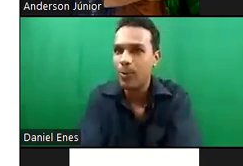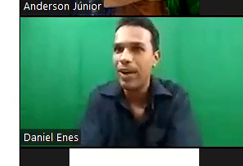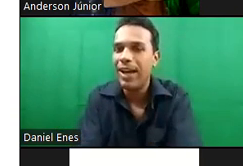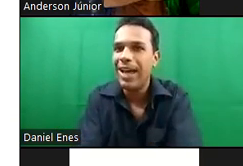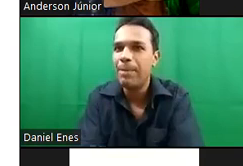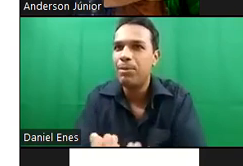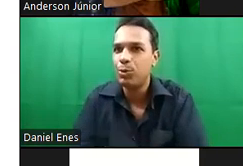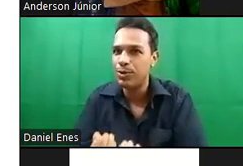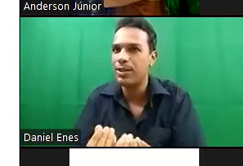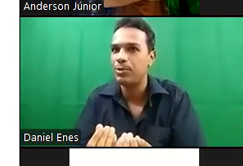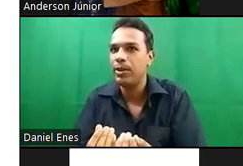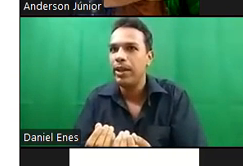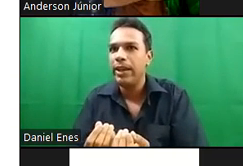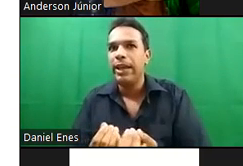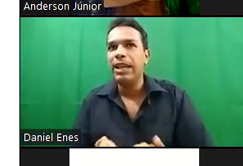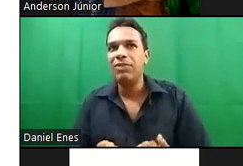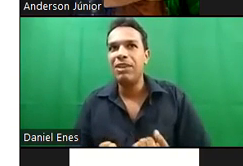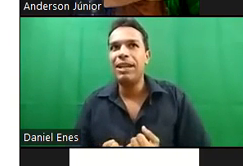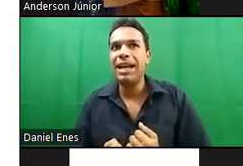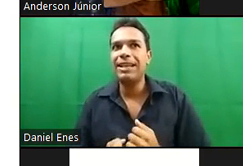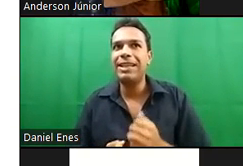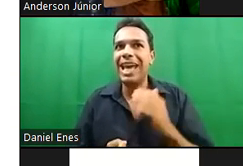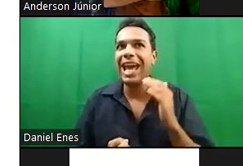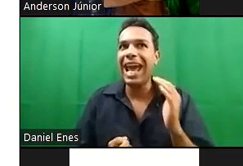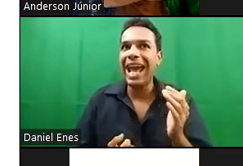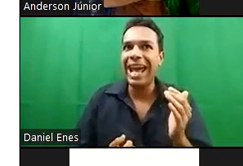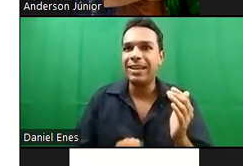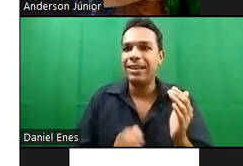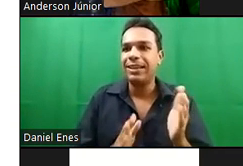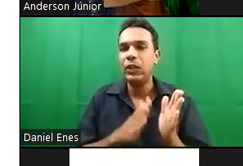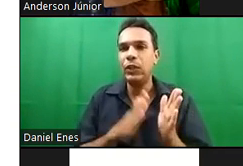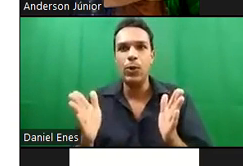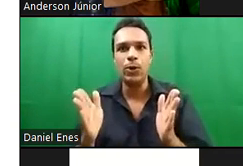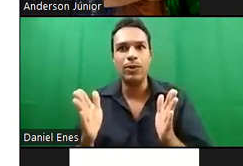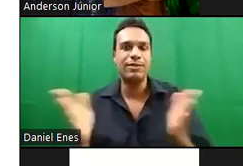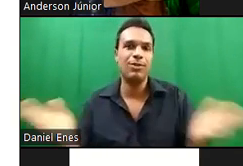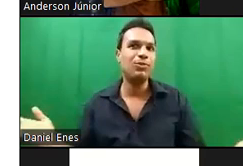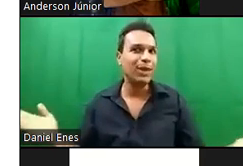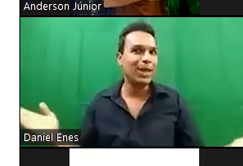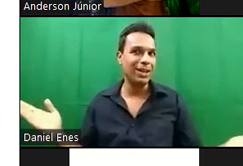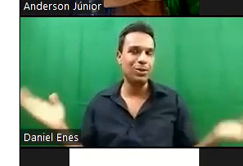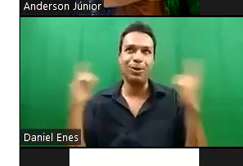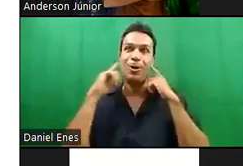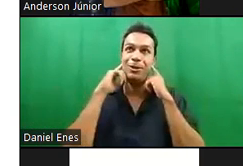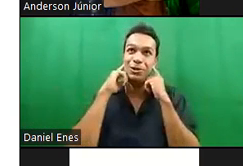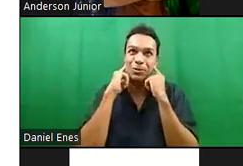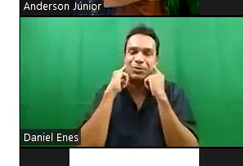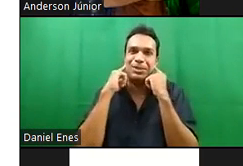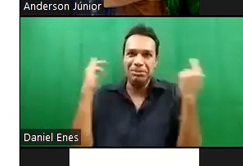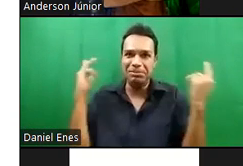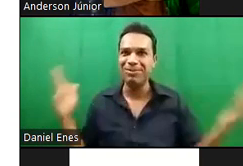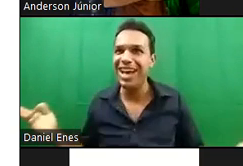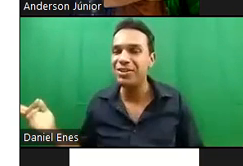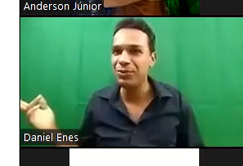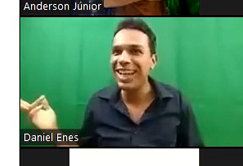som é produzido. Ele vai falar que e o são diferentes. A gente está